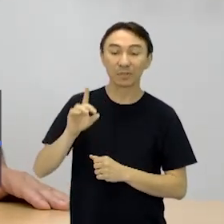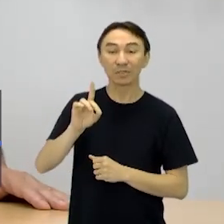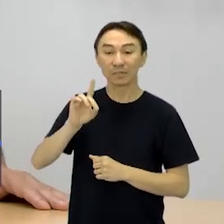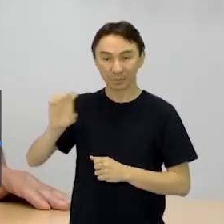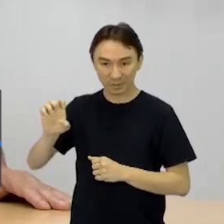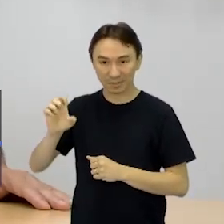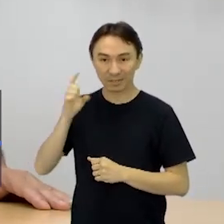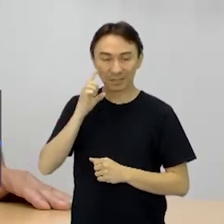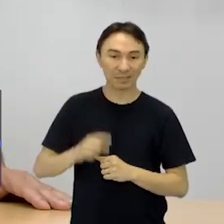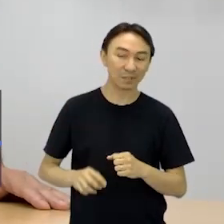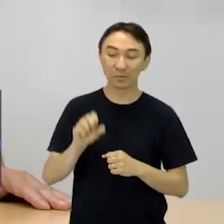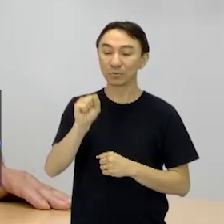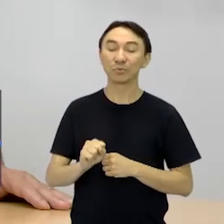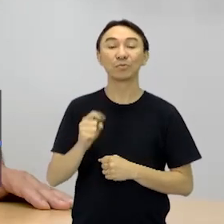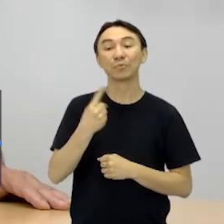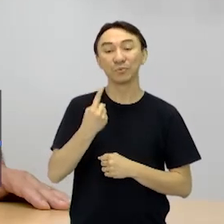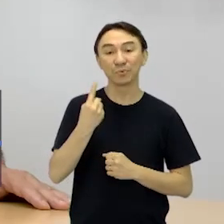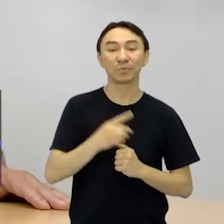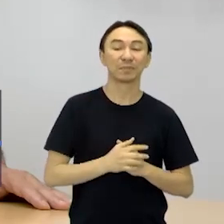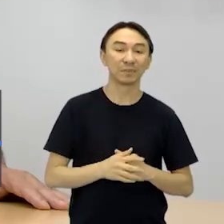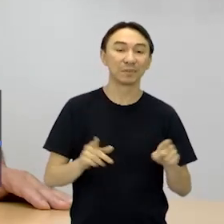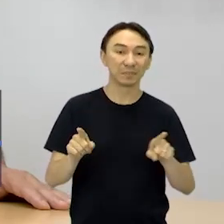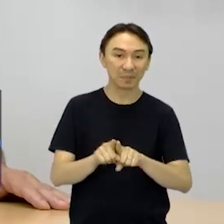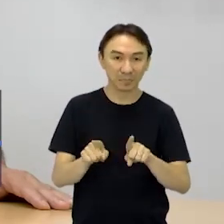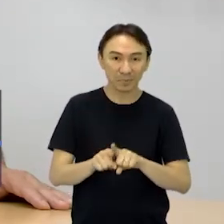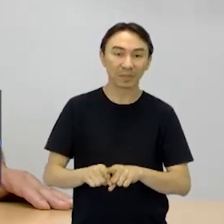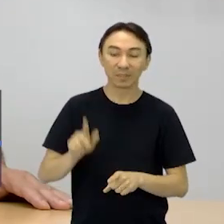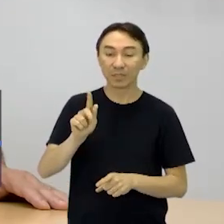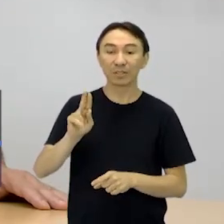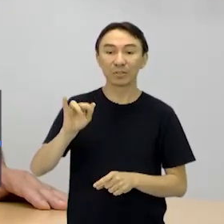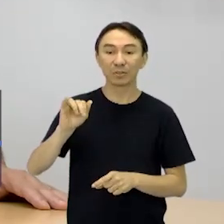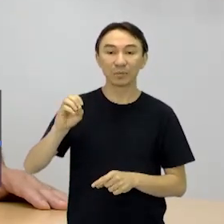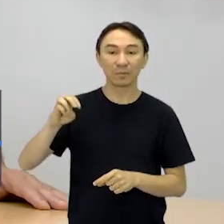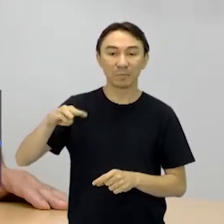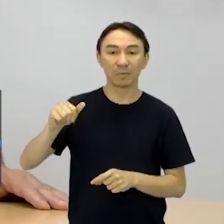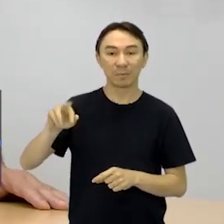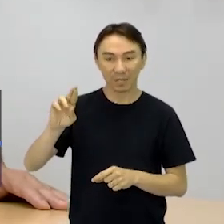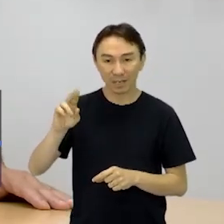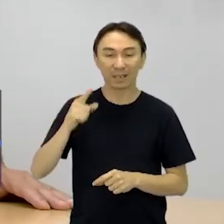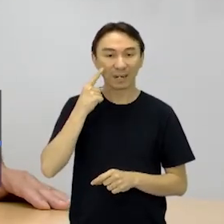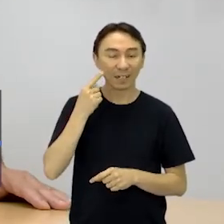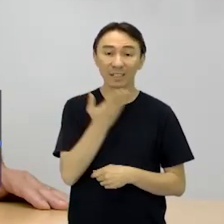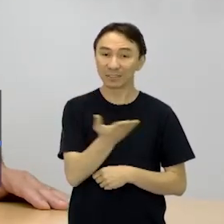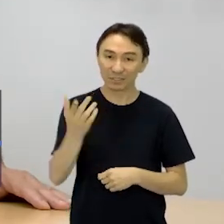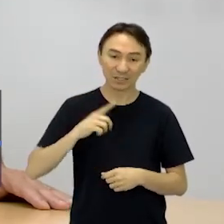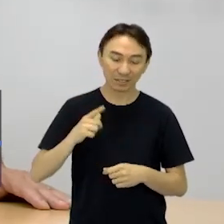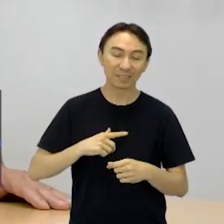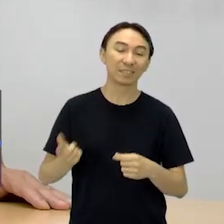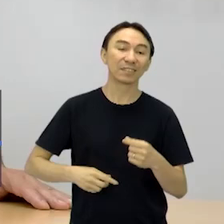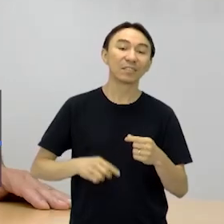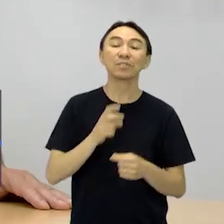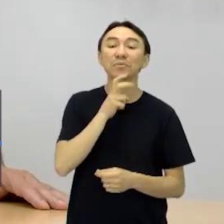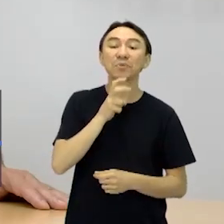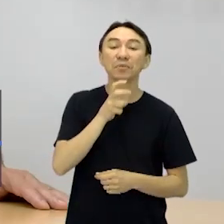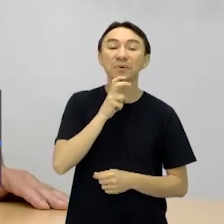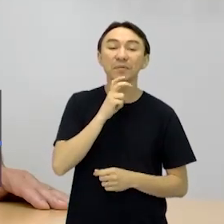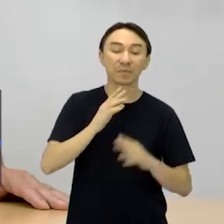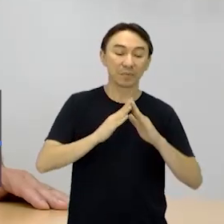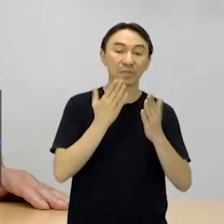aí. Também a professora Guiomar Camolese de Souza de Sorocaba e também para a Escola Carmela